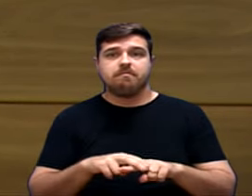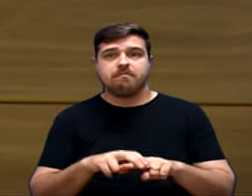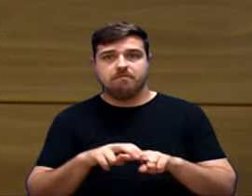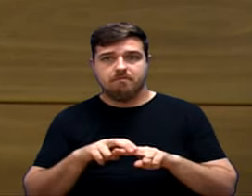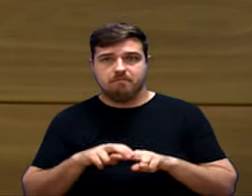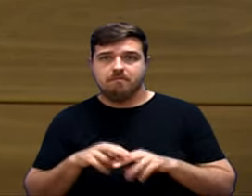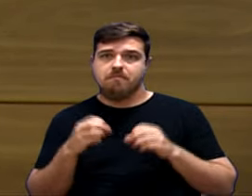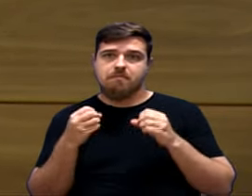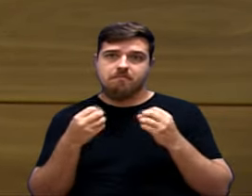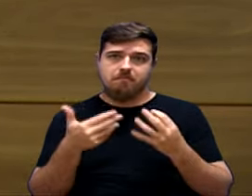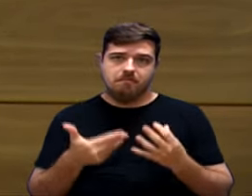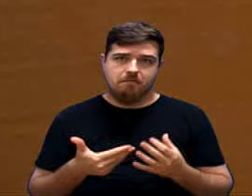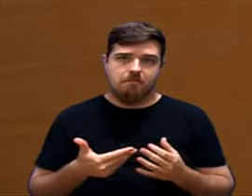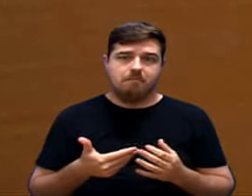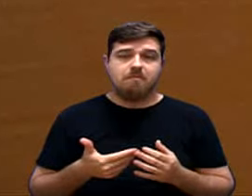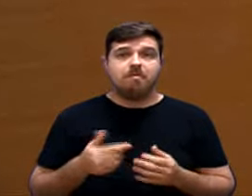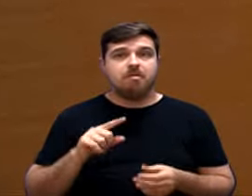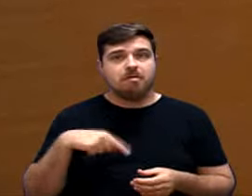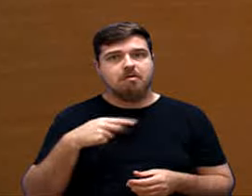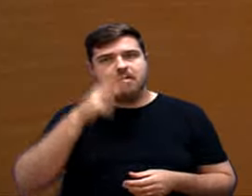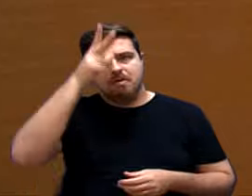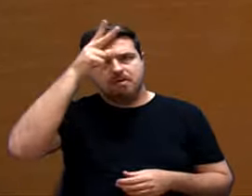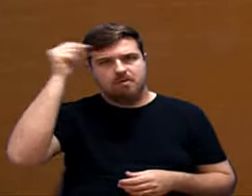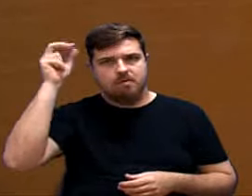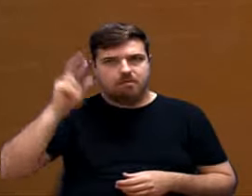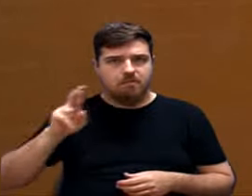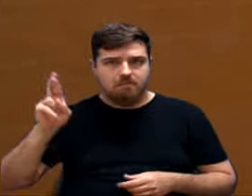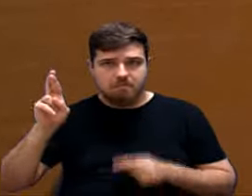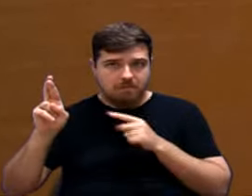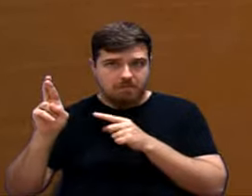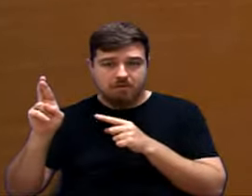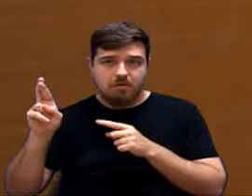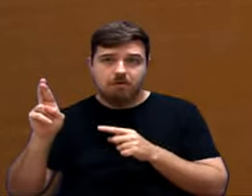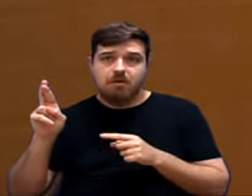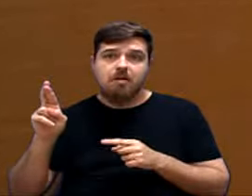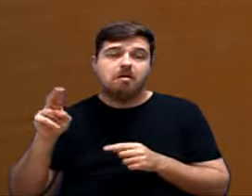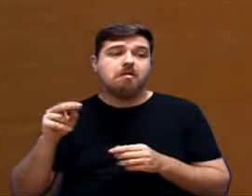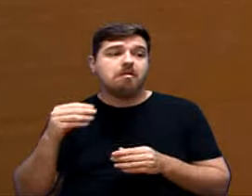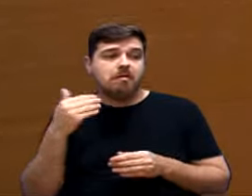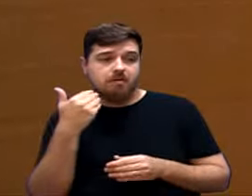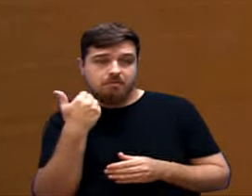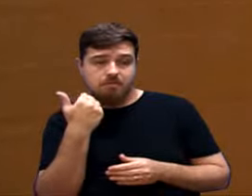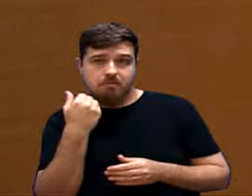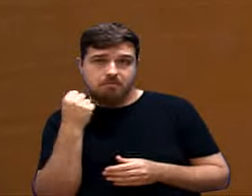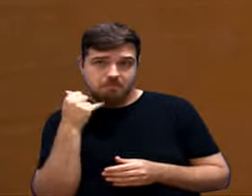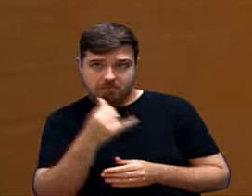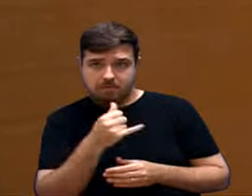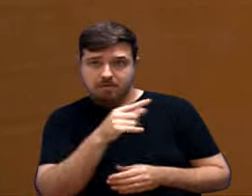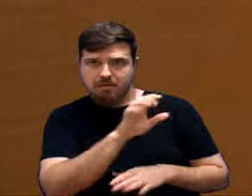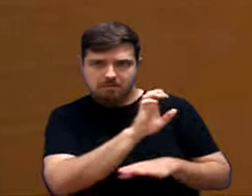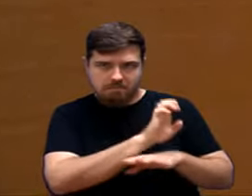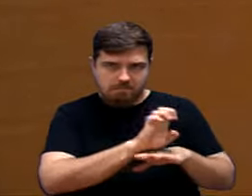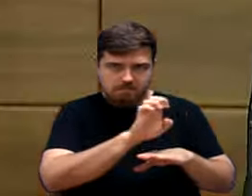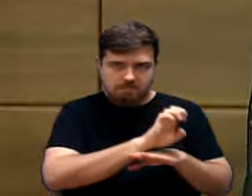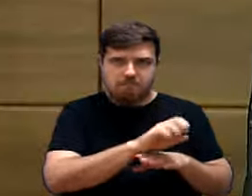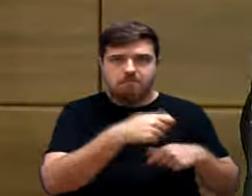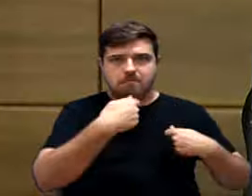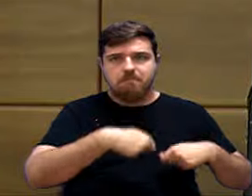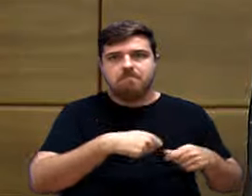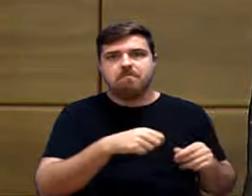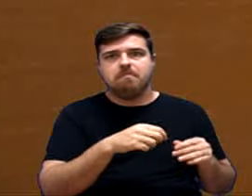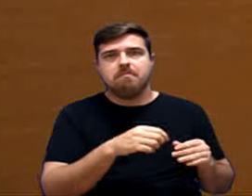por isso que eu me referi que a posição oficial da secretaria é que ele buscasse esse licenciamento no órgão competente que é o